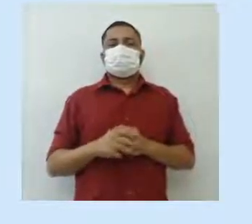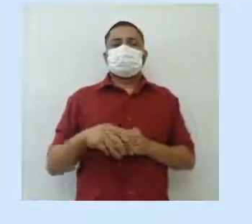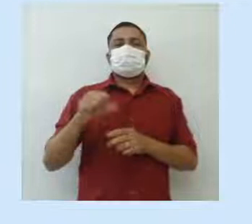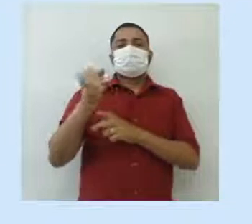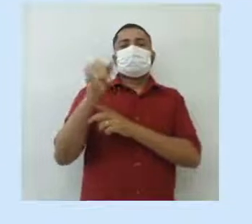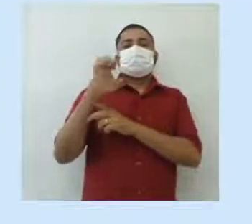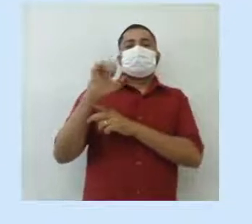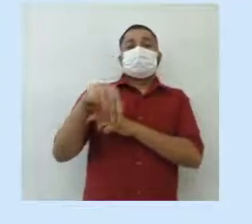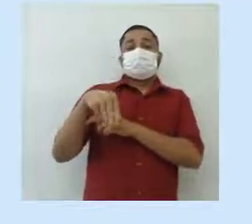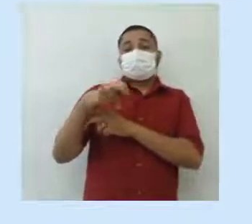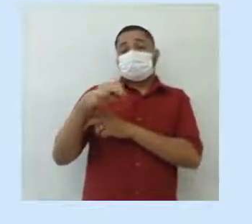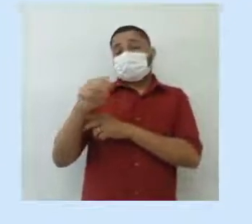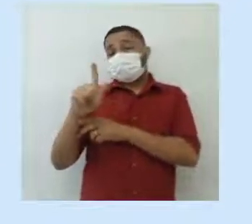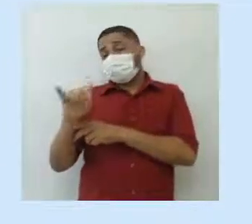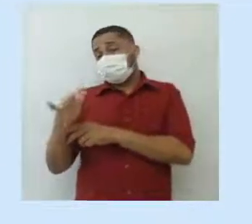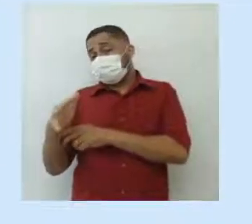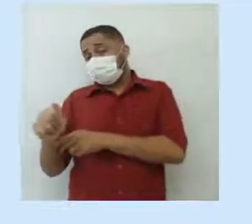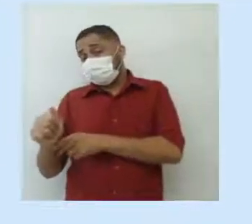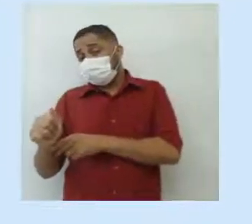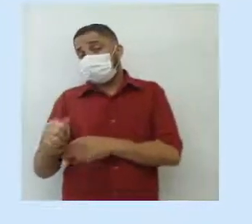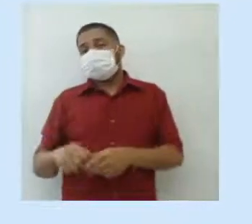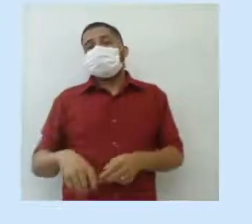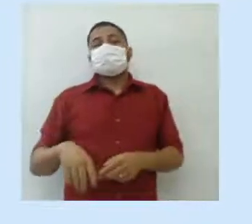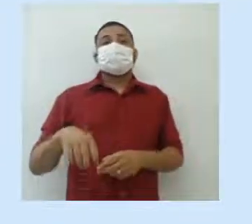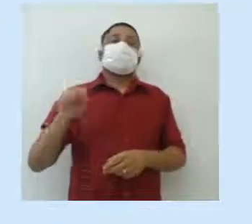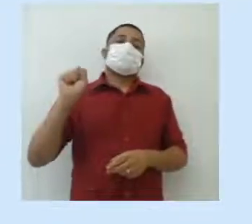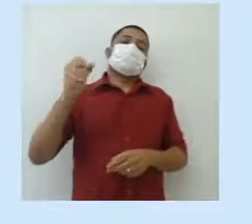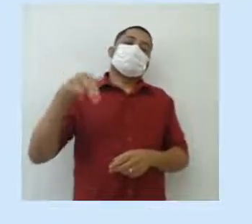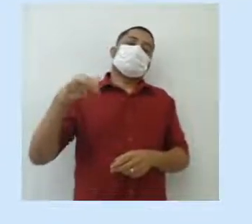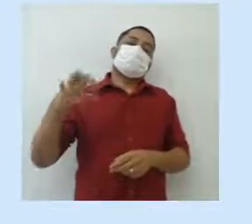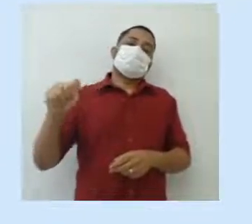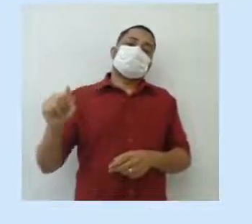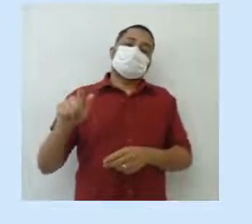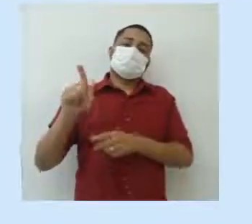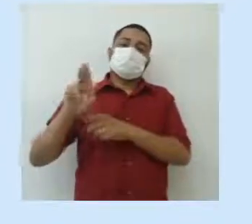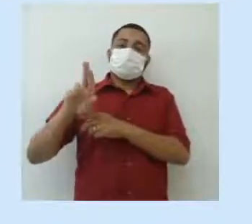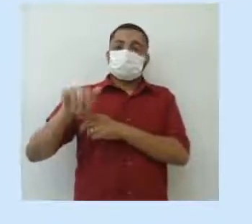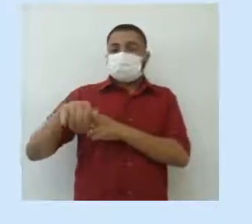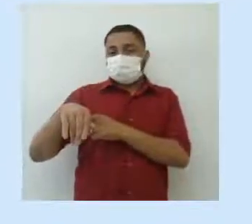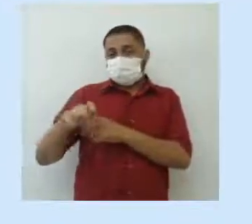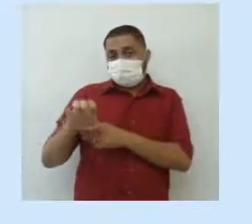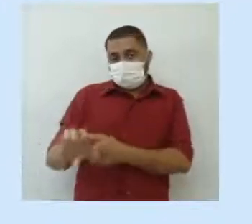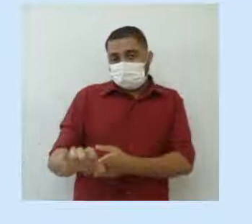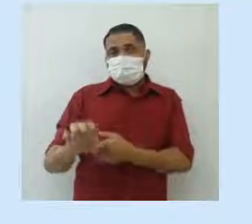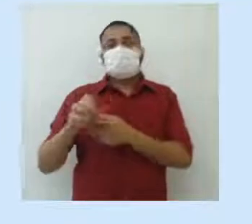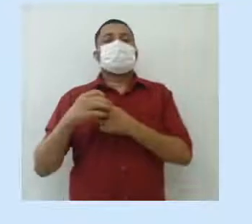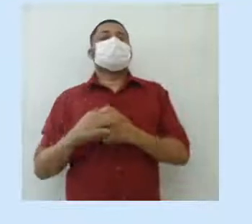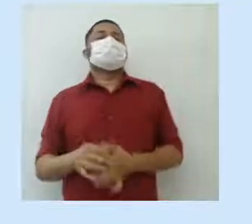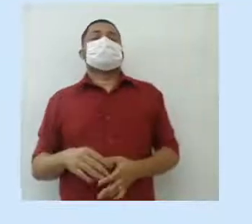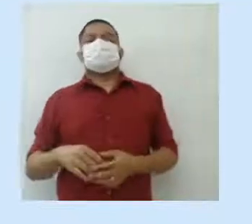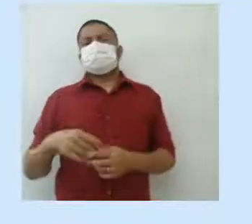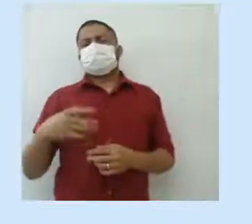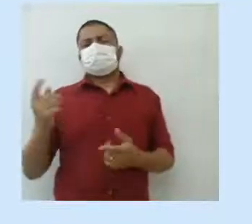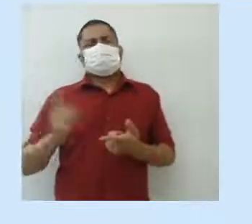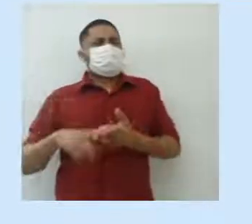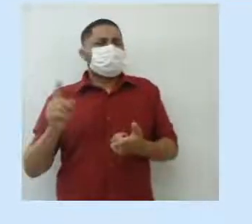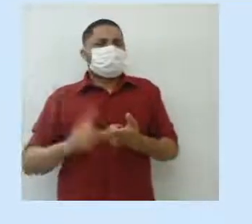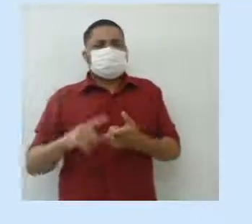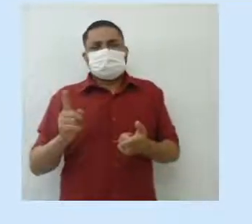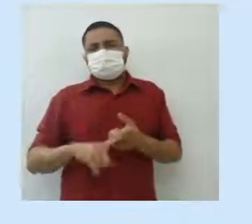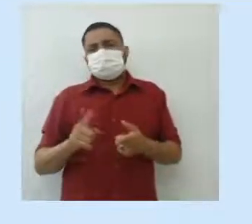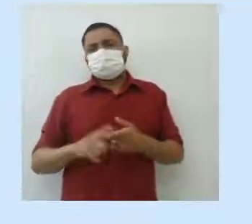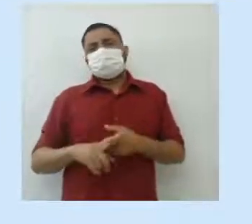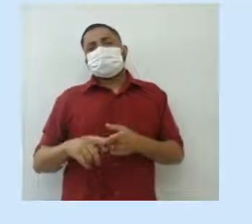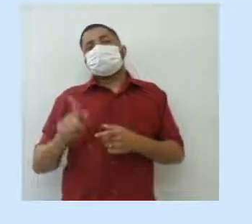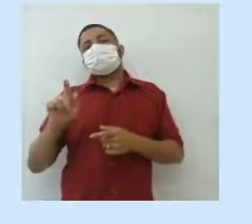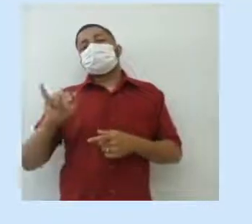Senegâmbia, né, atuais Senegal, Gâmbia, Guiné-Bissau e como é que se diz,